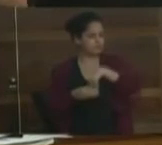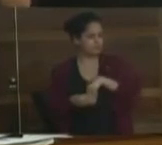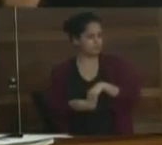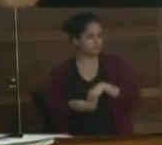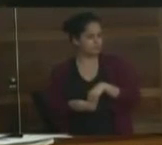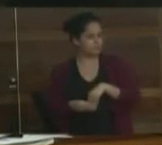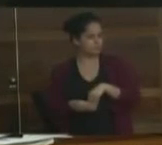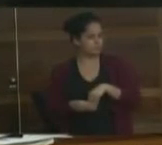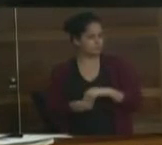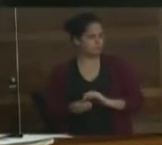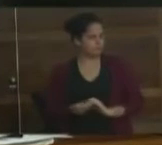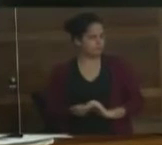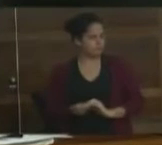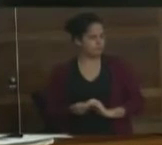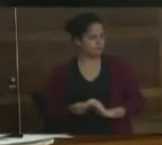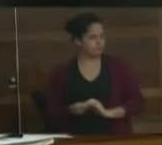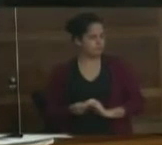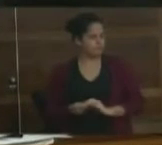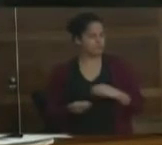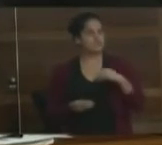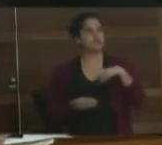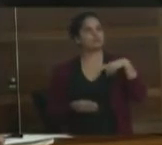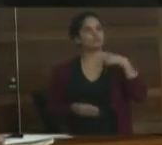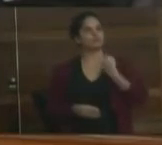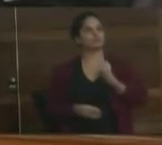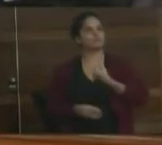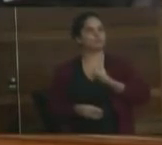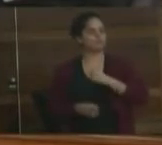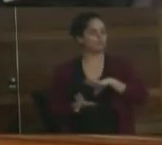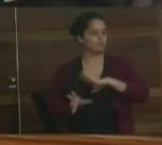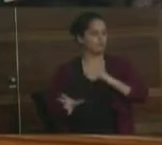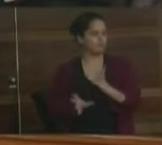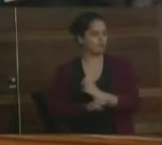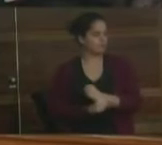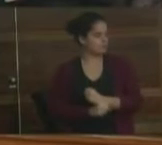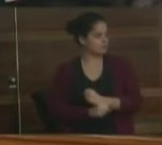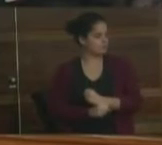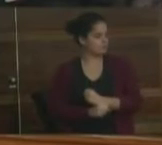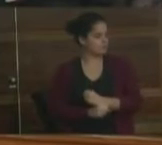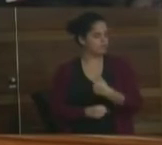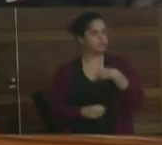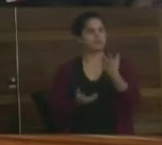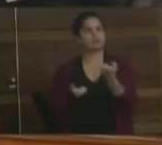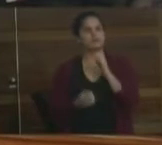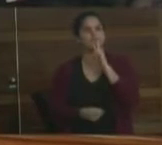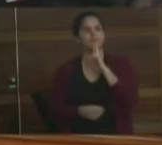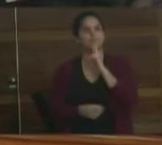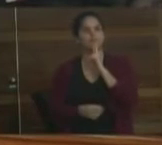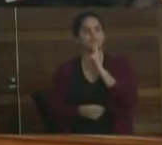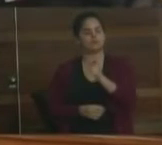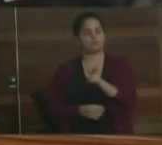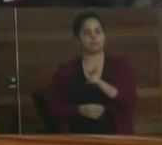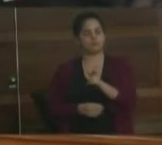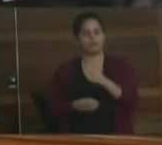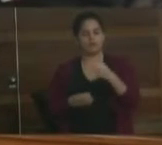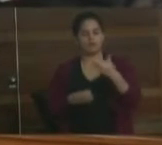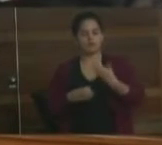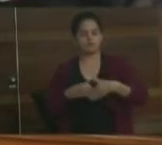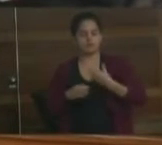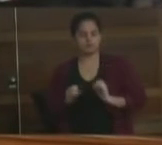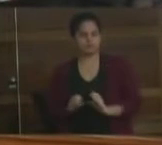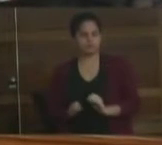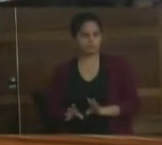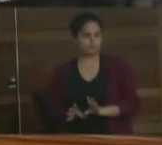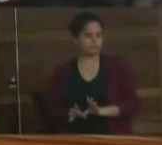tem essa gestão dos números totais e partindo desse princípio saiu tá eu gostaria de perguntar no caso a secretaria de